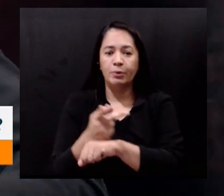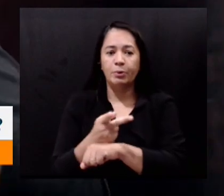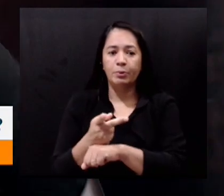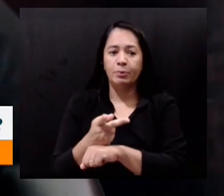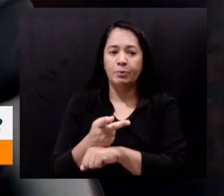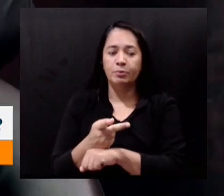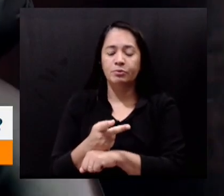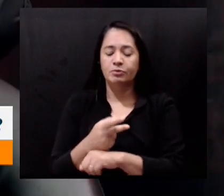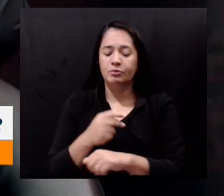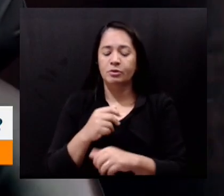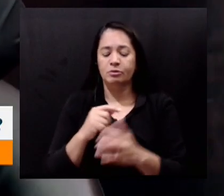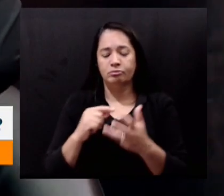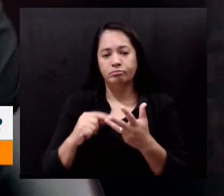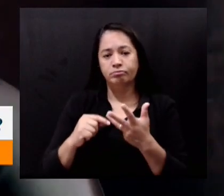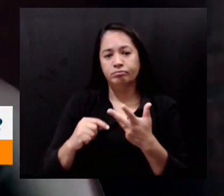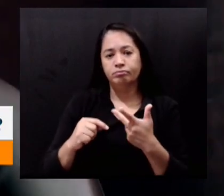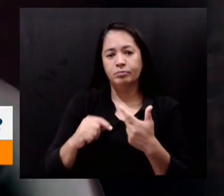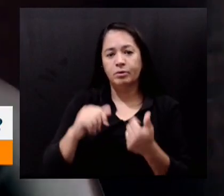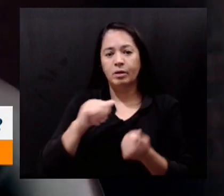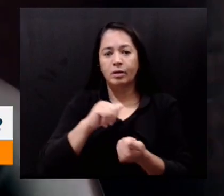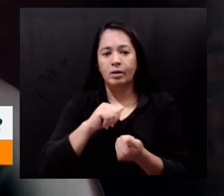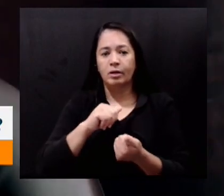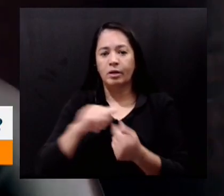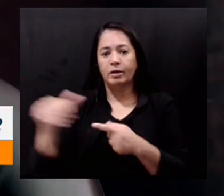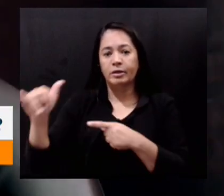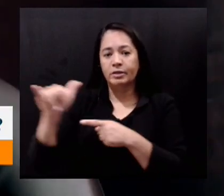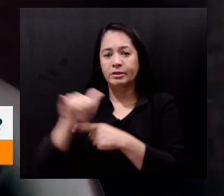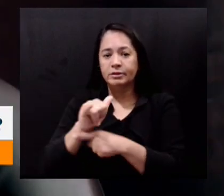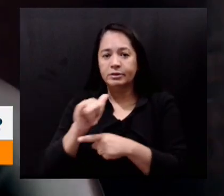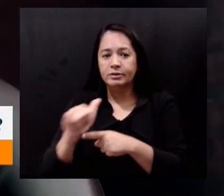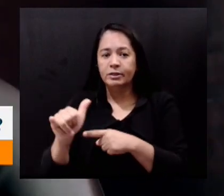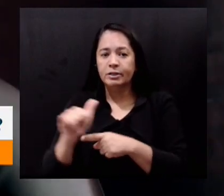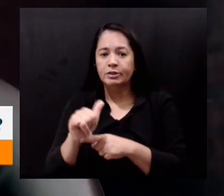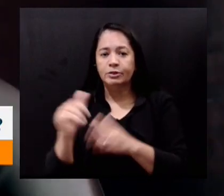alternativas, Uhum. explorar aí caminhos